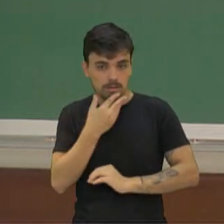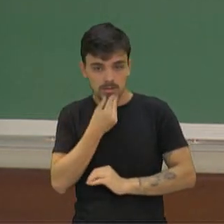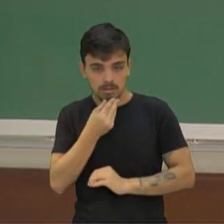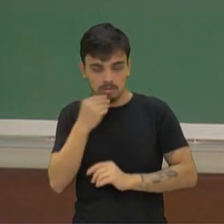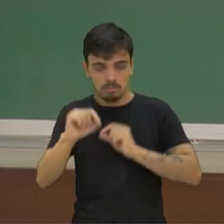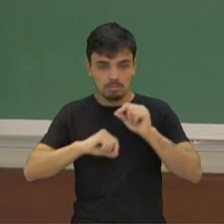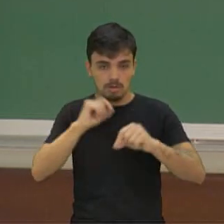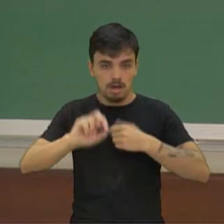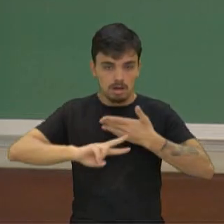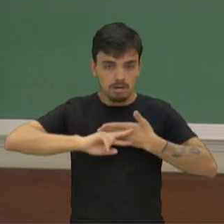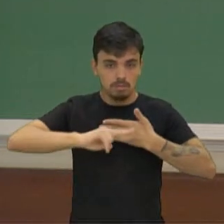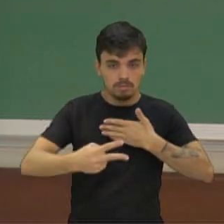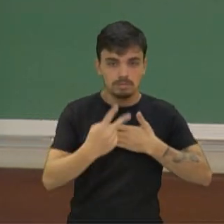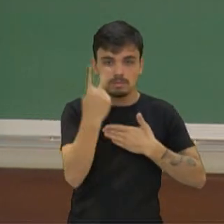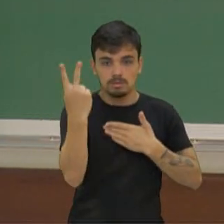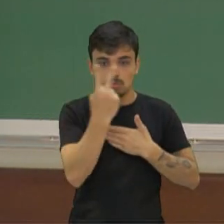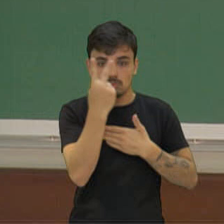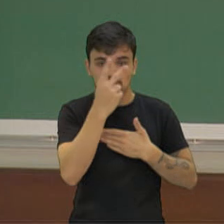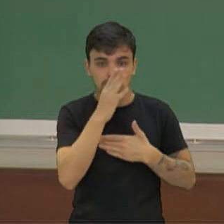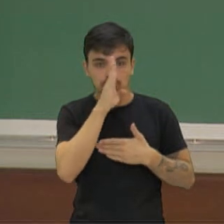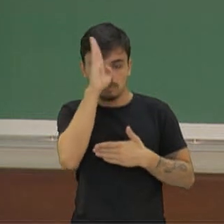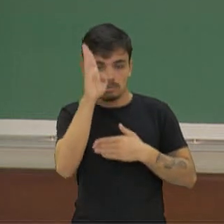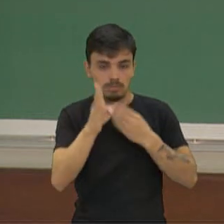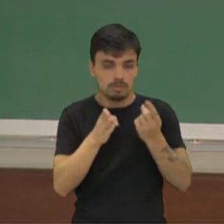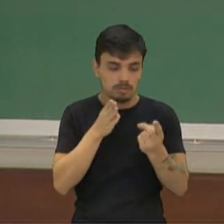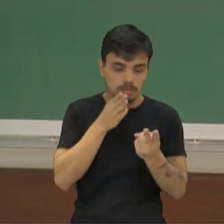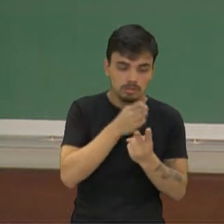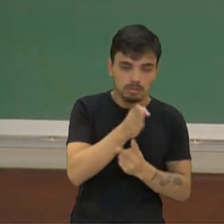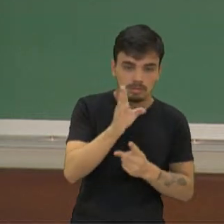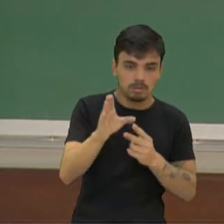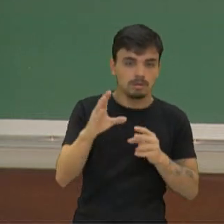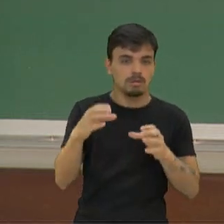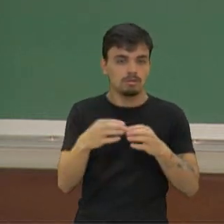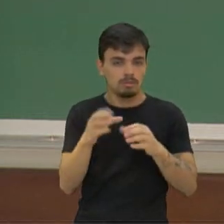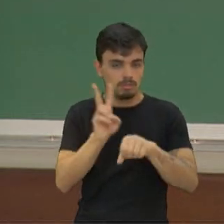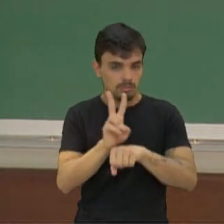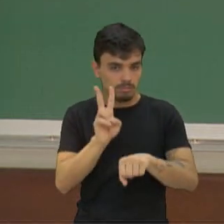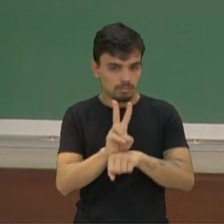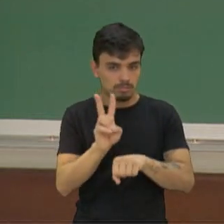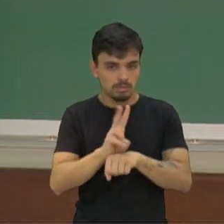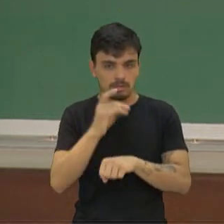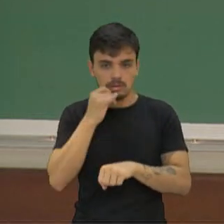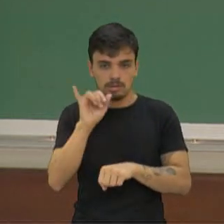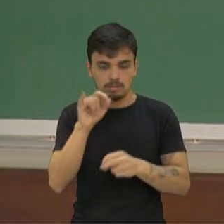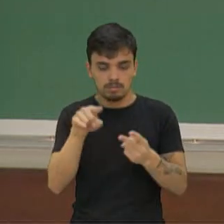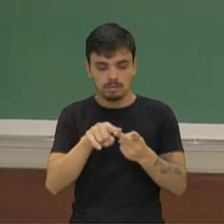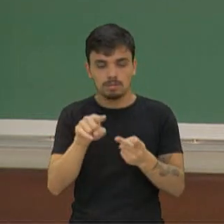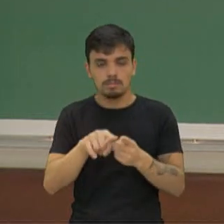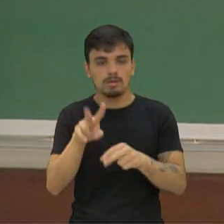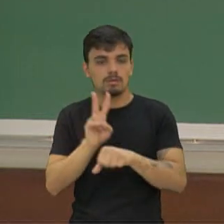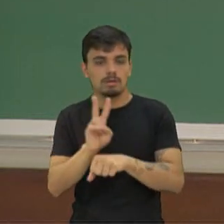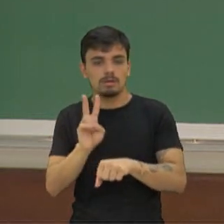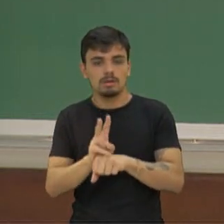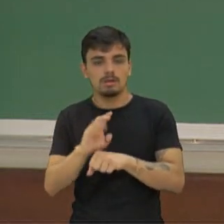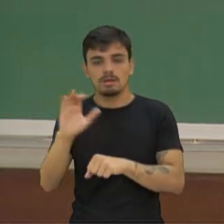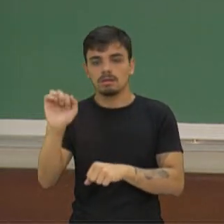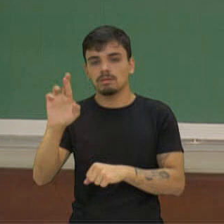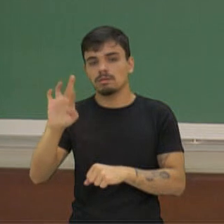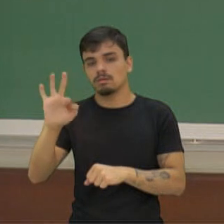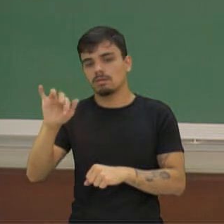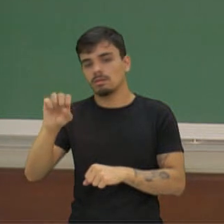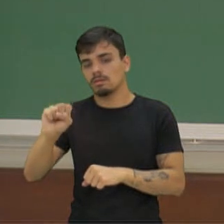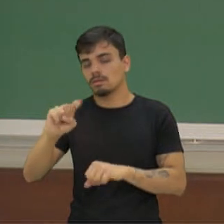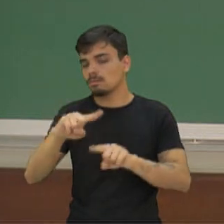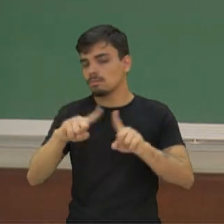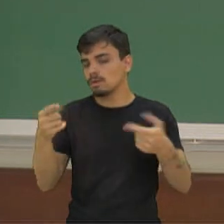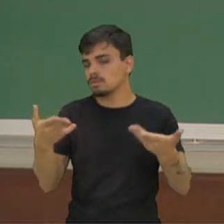consequência de dois princípios. O princípio da conservação da energia e o princípio da conservação das cargas. Mas a gente não vai abordar